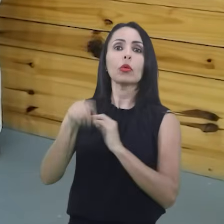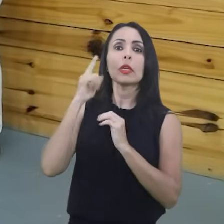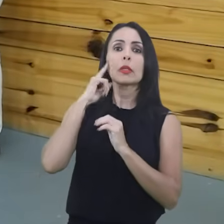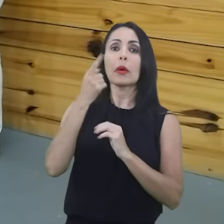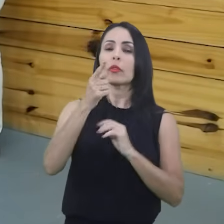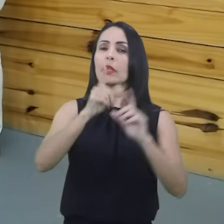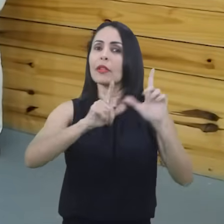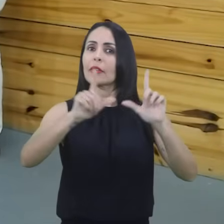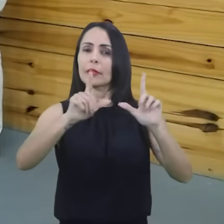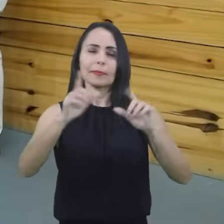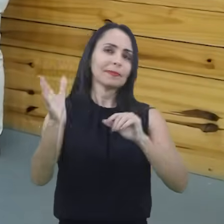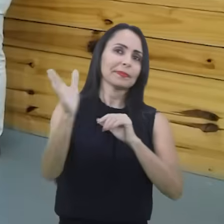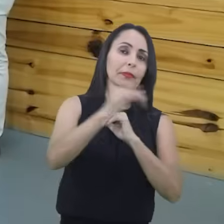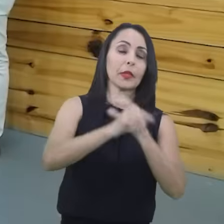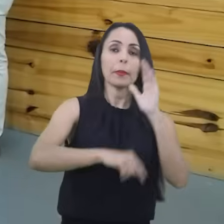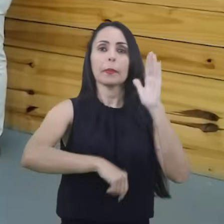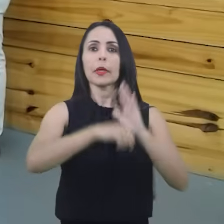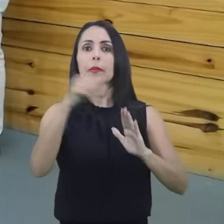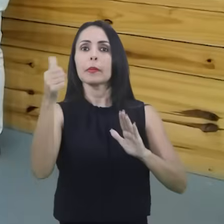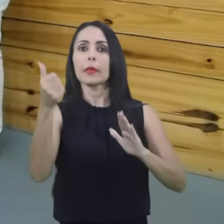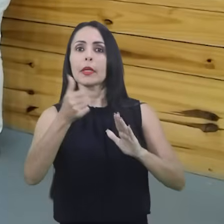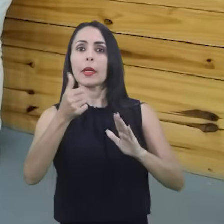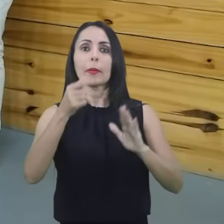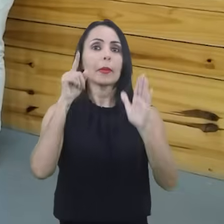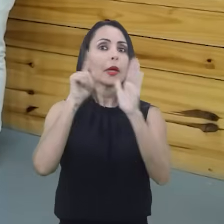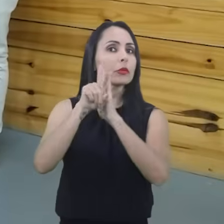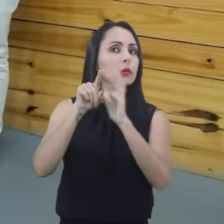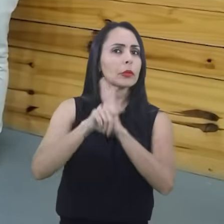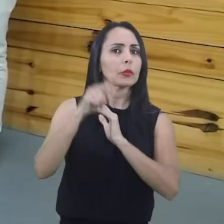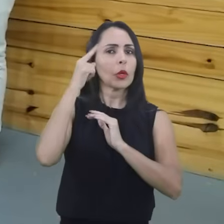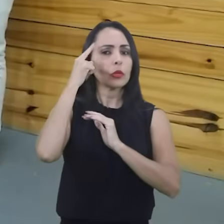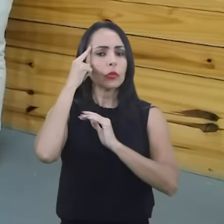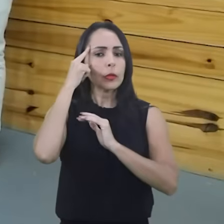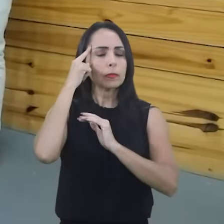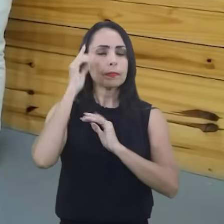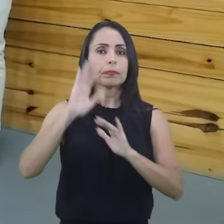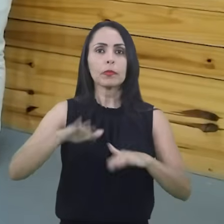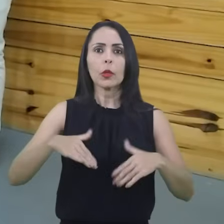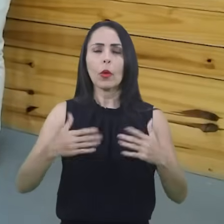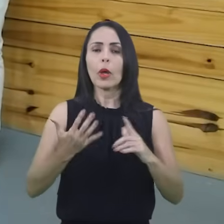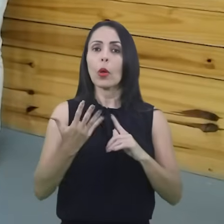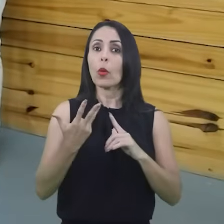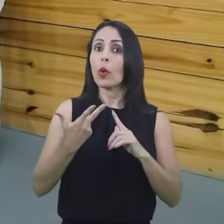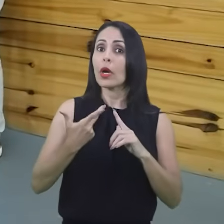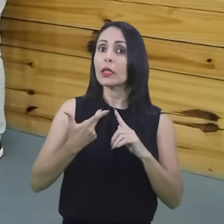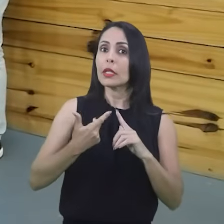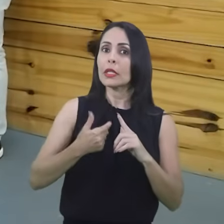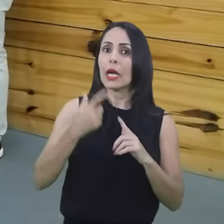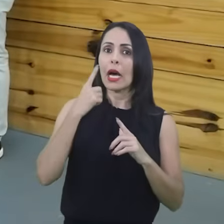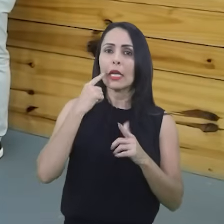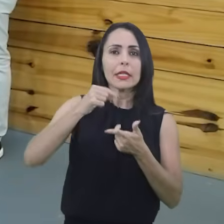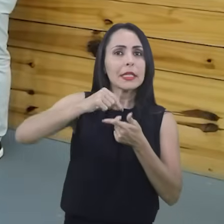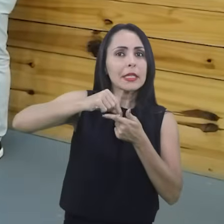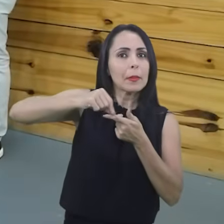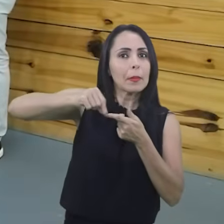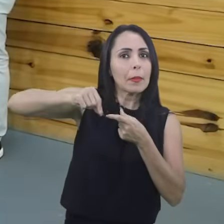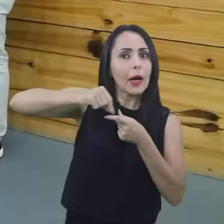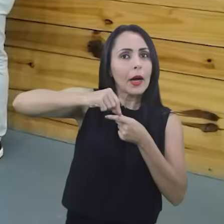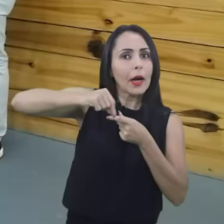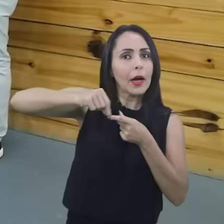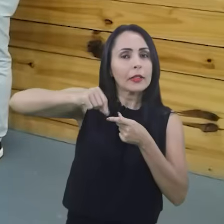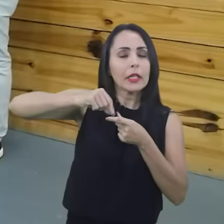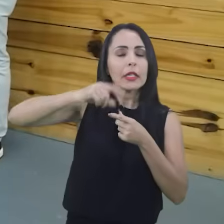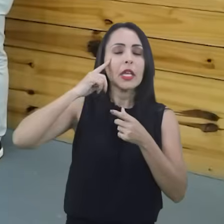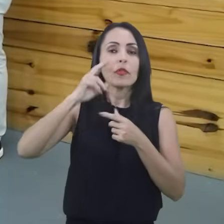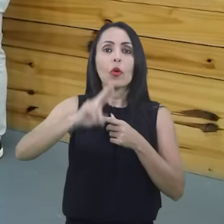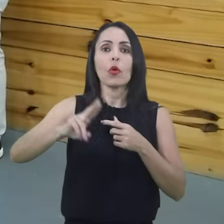nos assistindo. Vamos lá. A primeira é o seguinte, eu tenho muita dúvida. Qual a quantidade de pasta, creme dental que